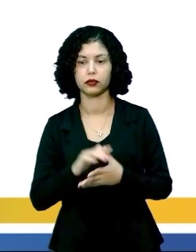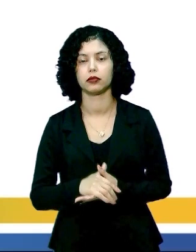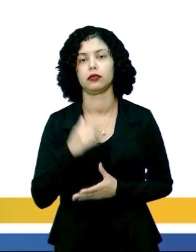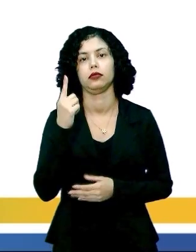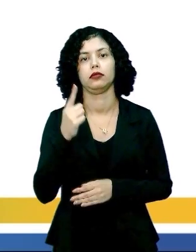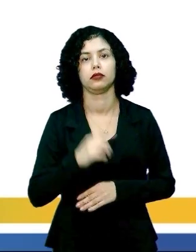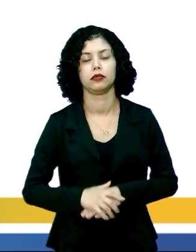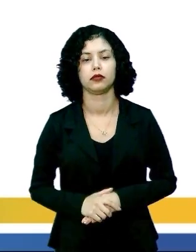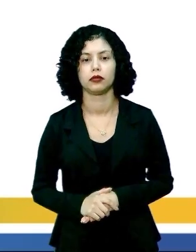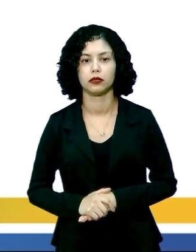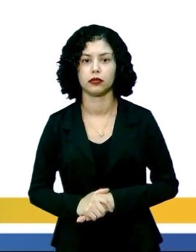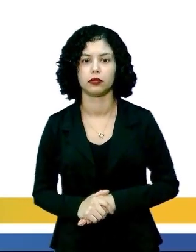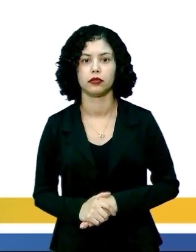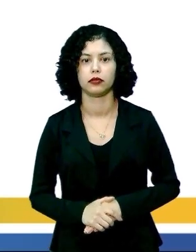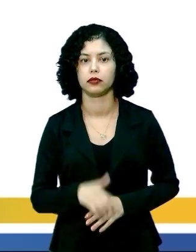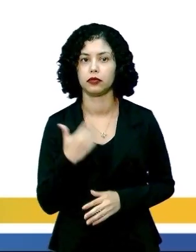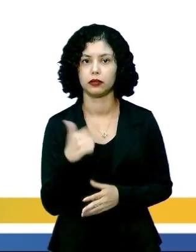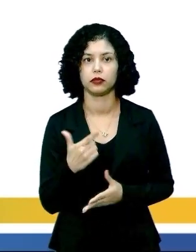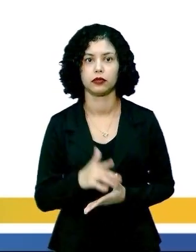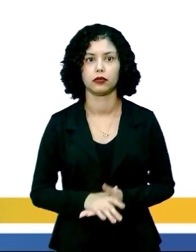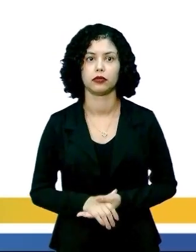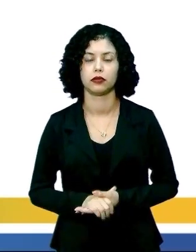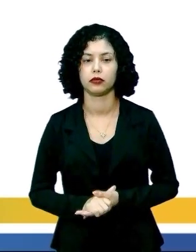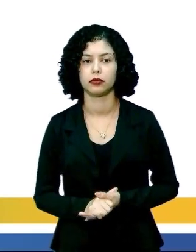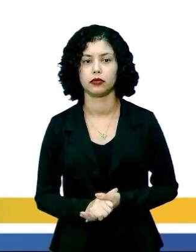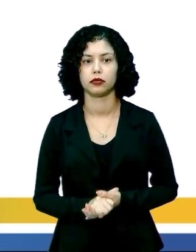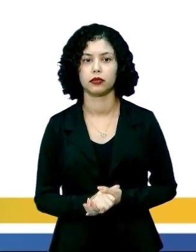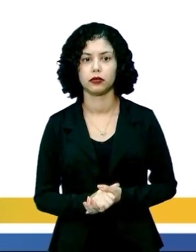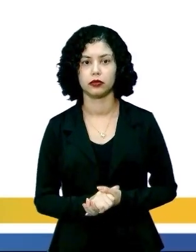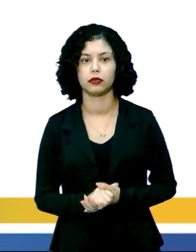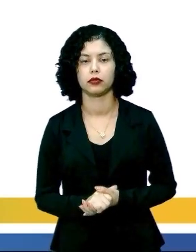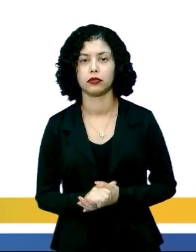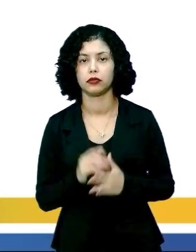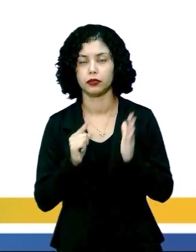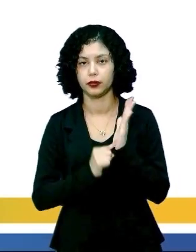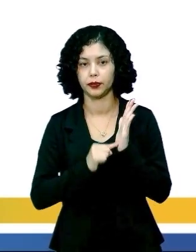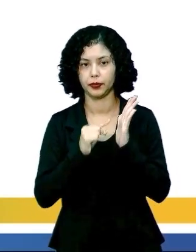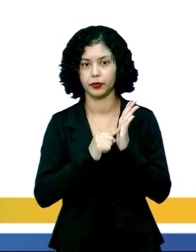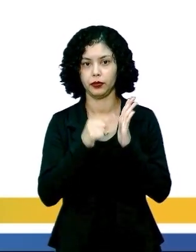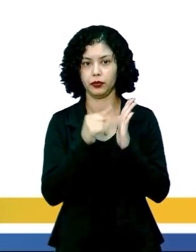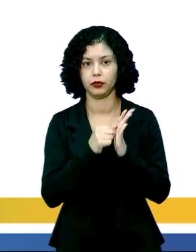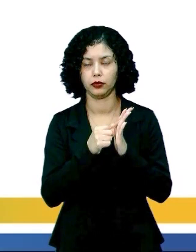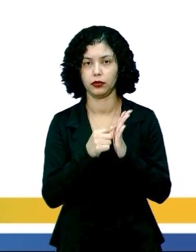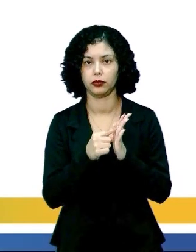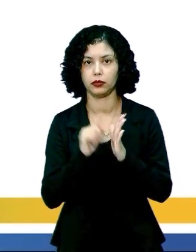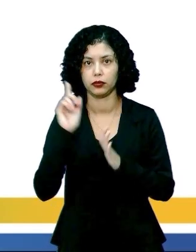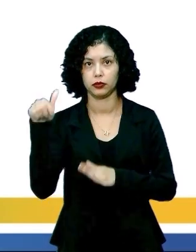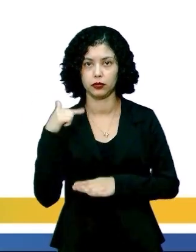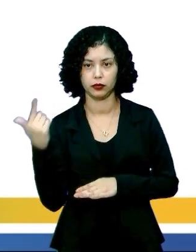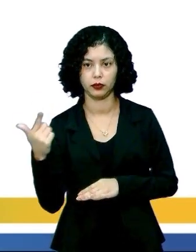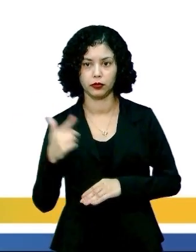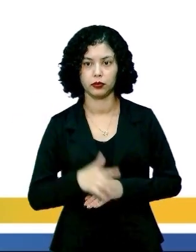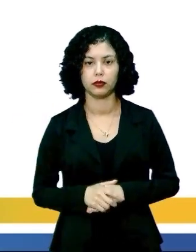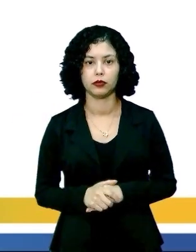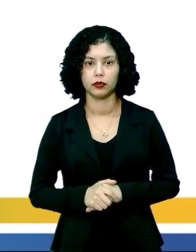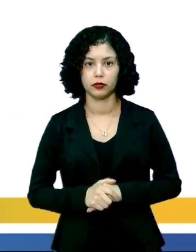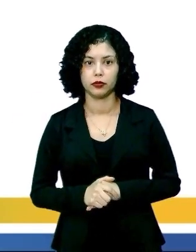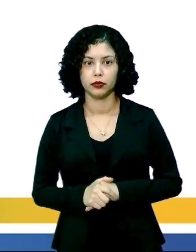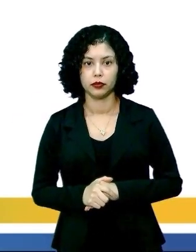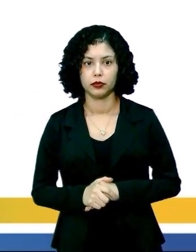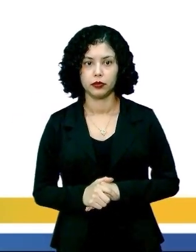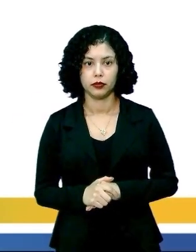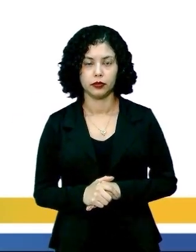um só. Nesse não. Observe que cada ponto está destinado ao outro ponto do domínio